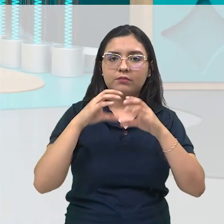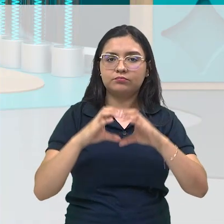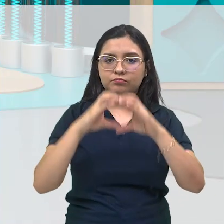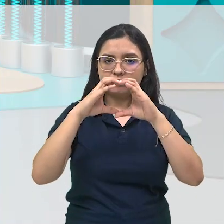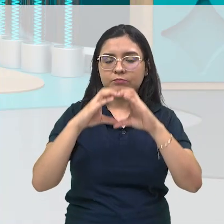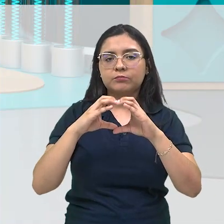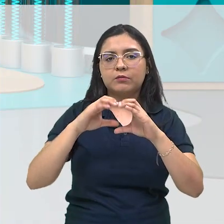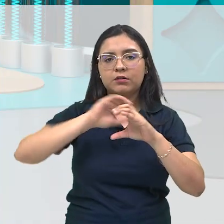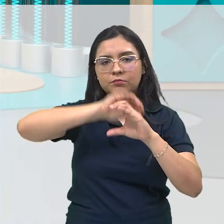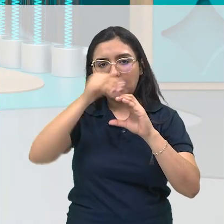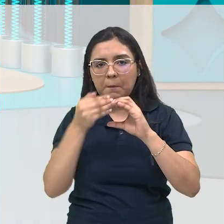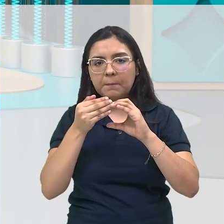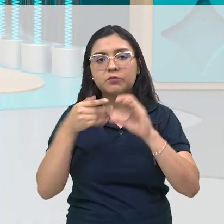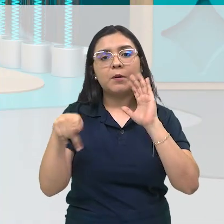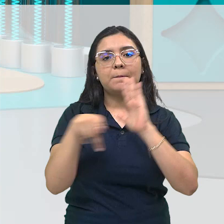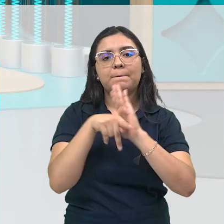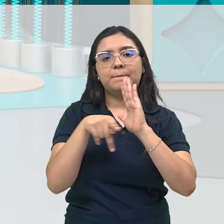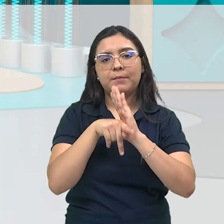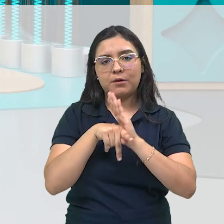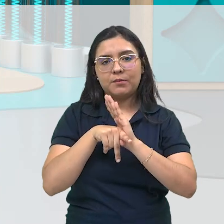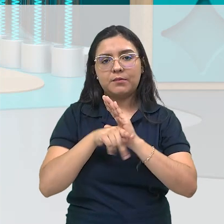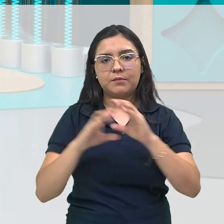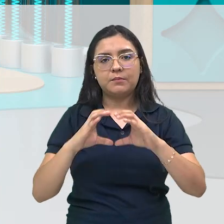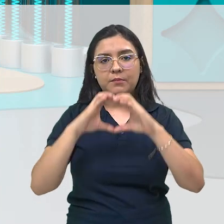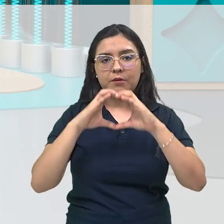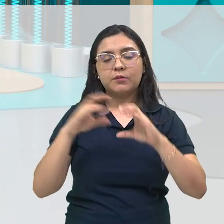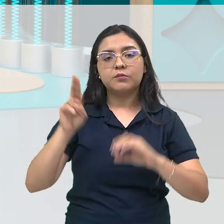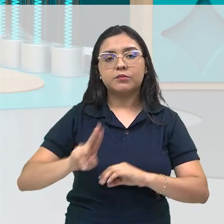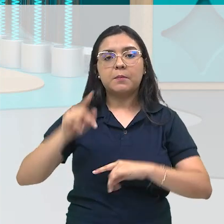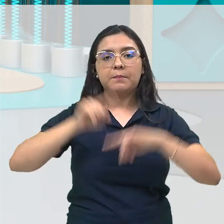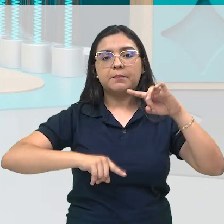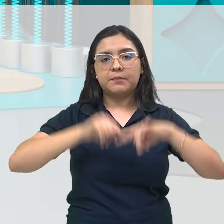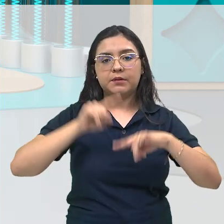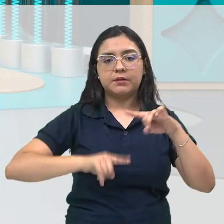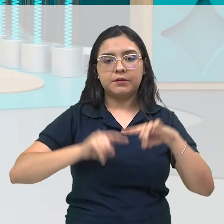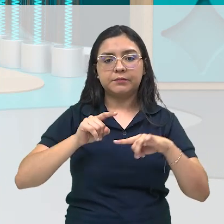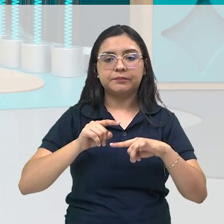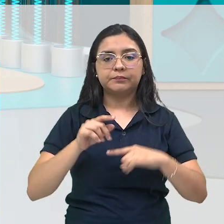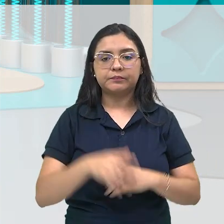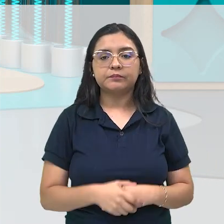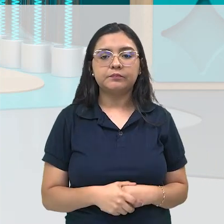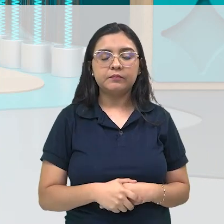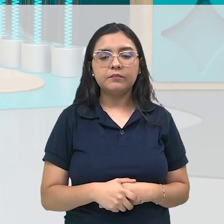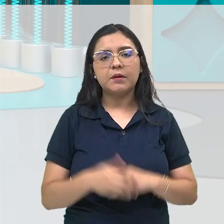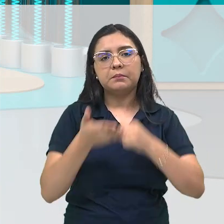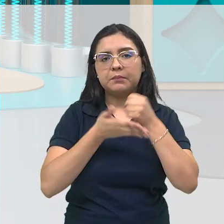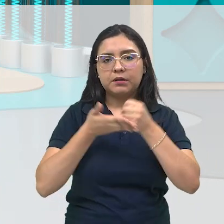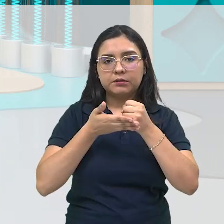mesmo fazer a sua própria fabricação utilizando materiais alternativos, que